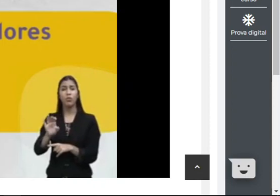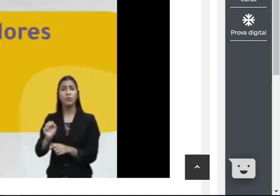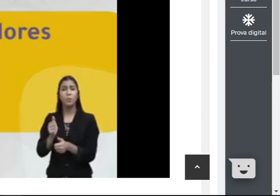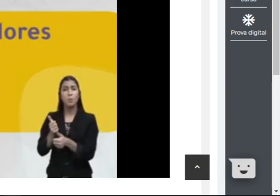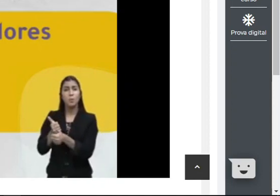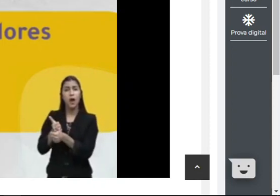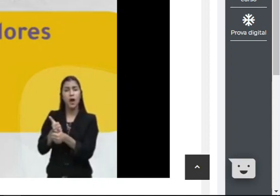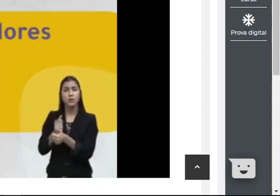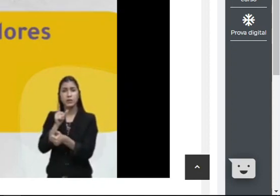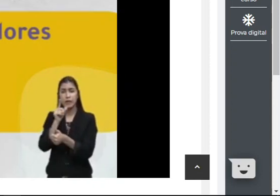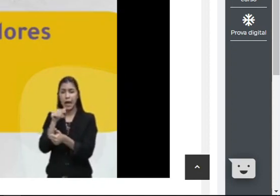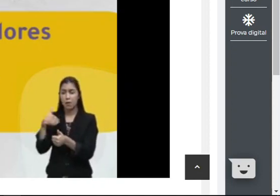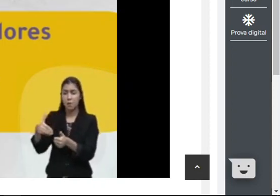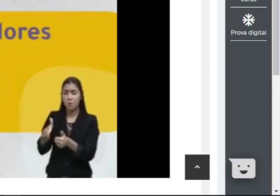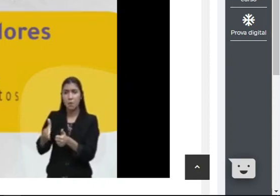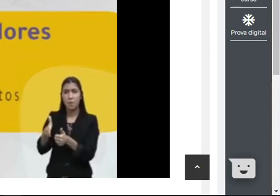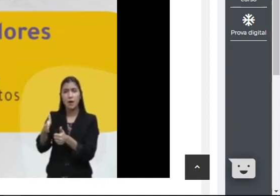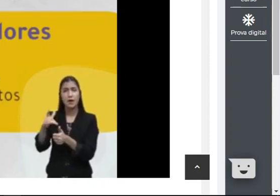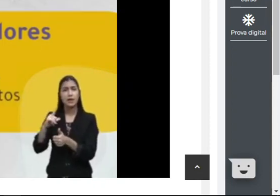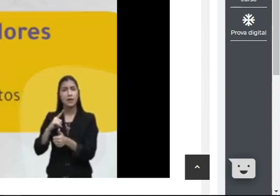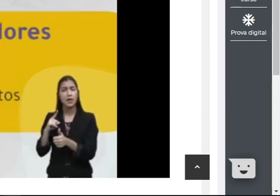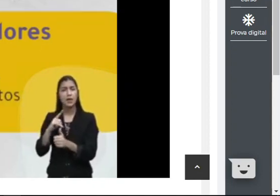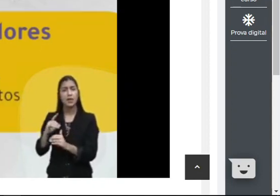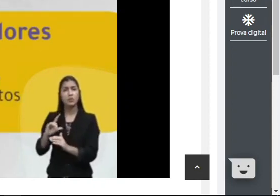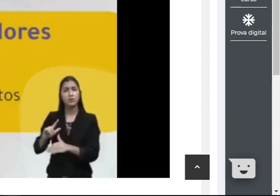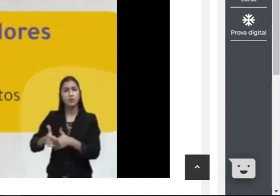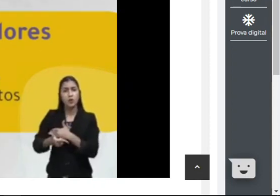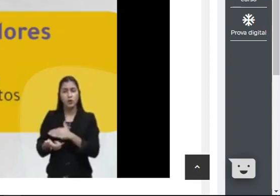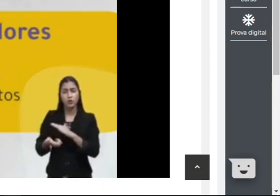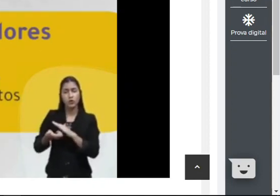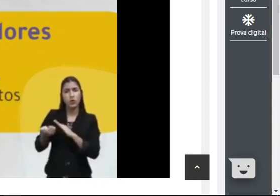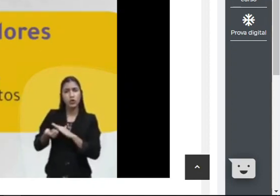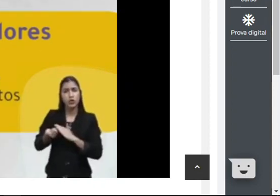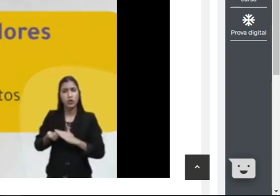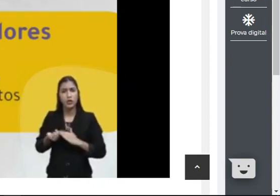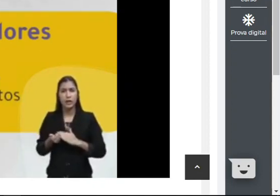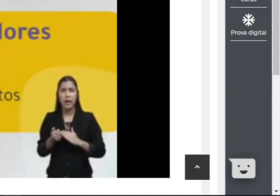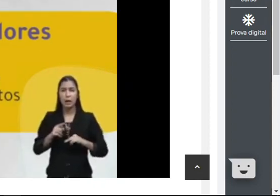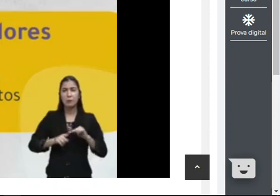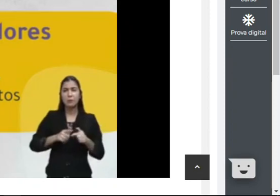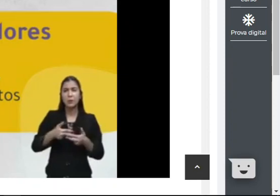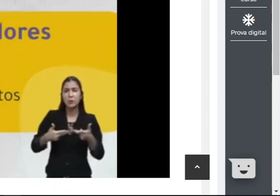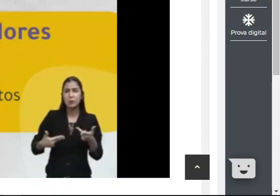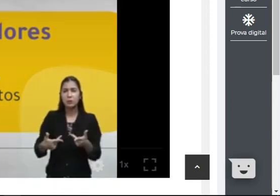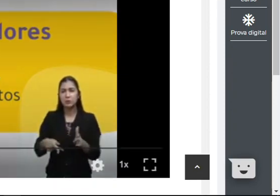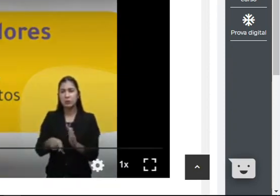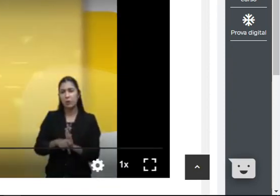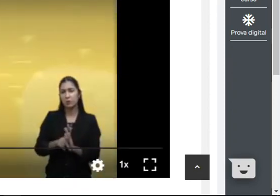próximos à tomada d'água que têm a função de remover sedimentos transportados pelos rios.